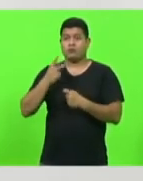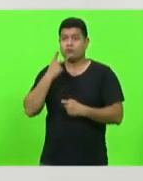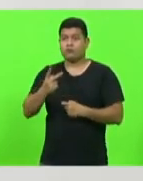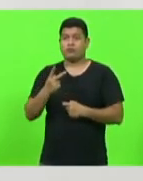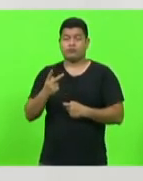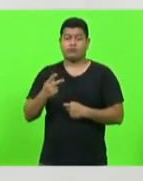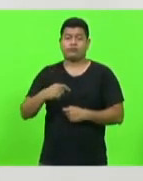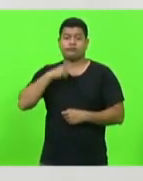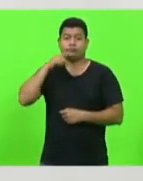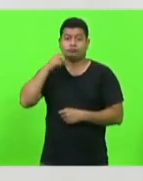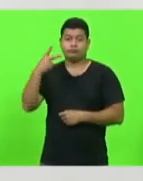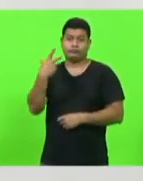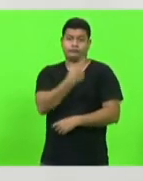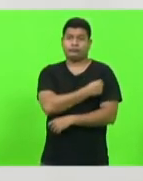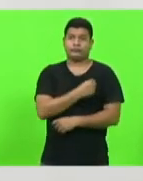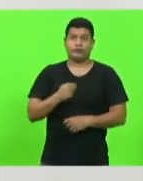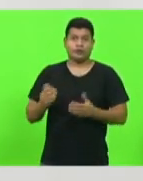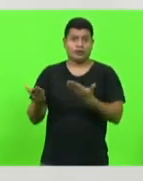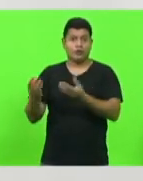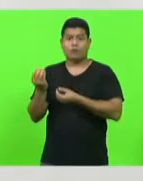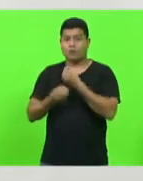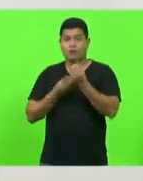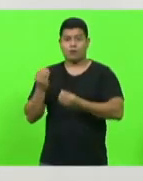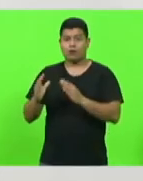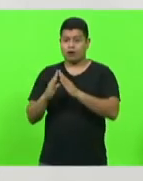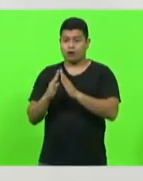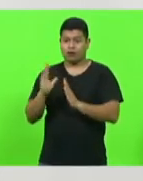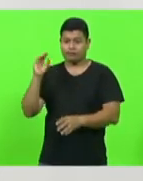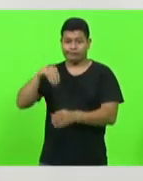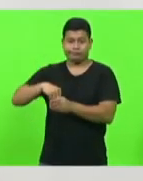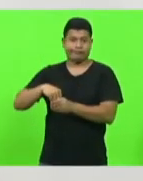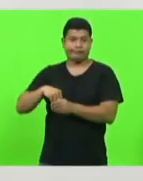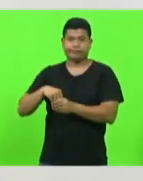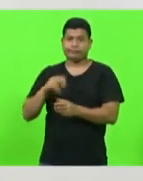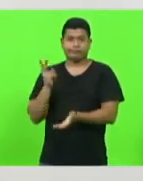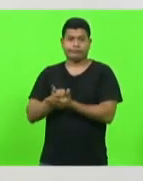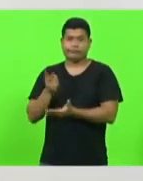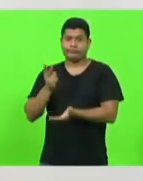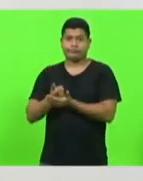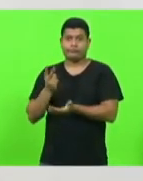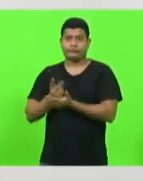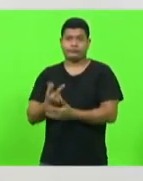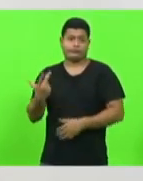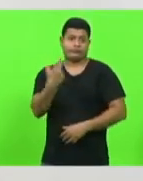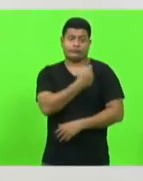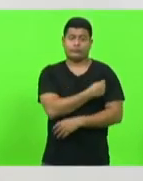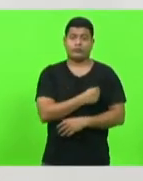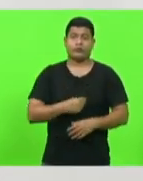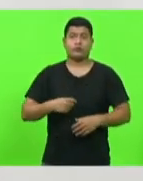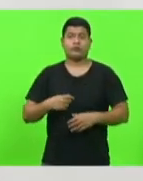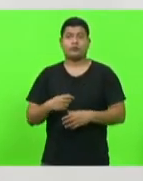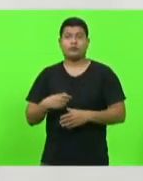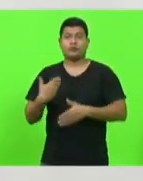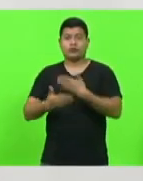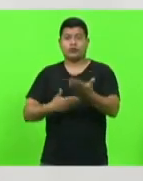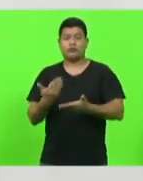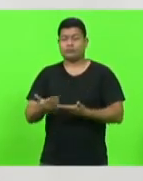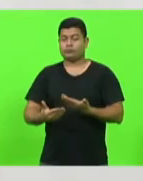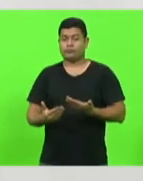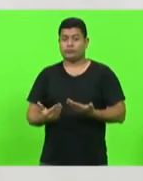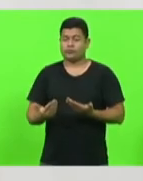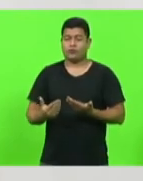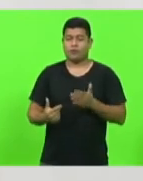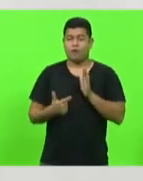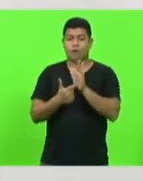se vacinar, estão presos em casas. Aquele que se vacinou e por descuido, porque não é hábito, não levou ali o seu QR Code, o celular